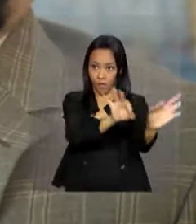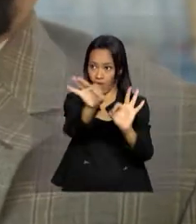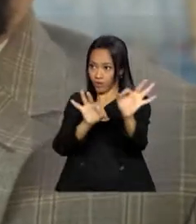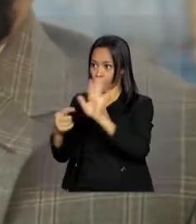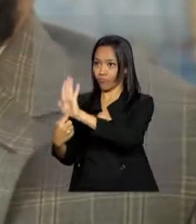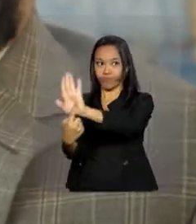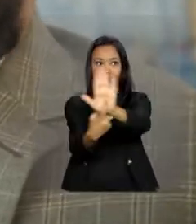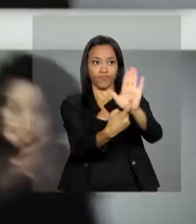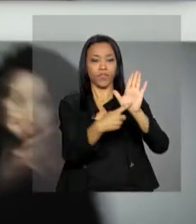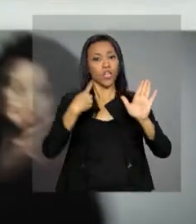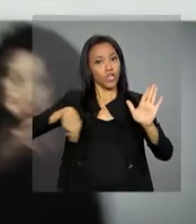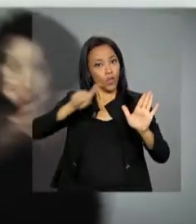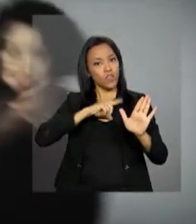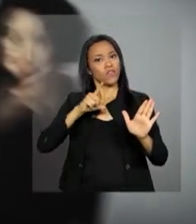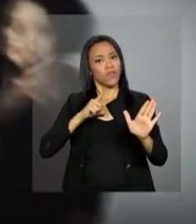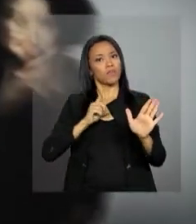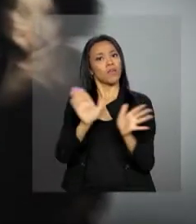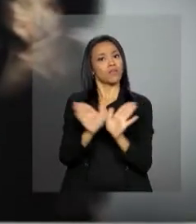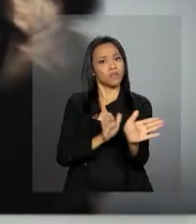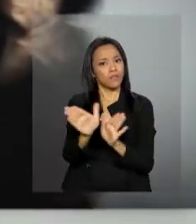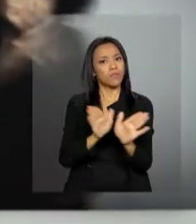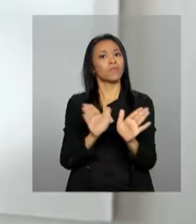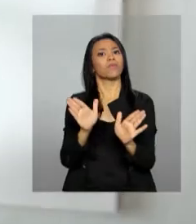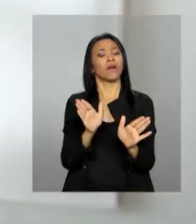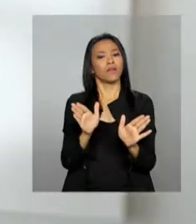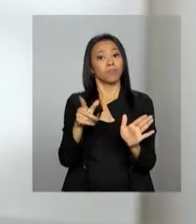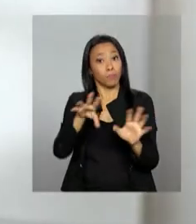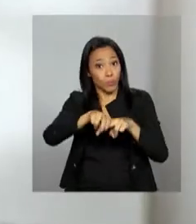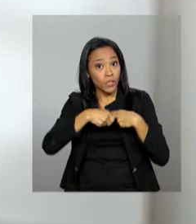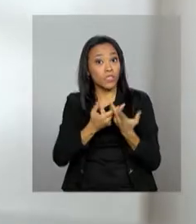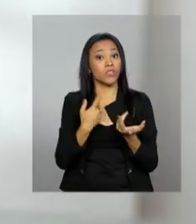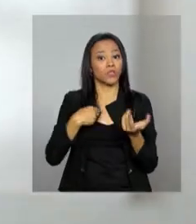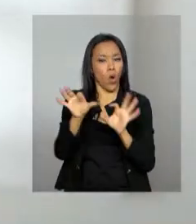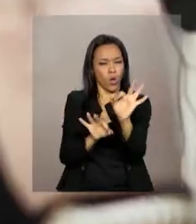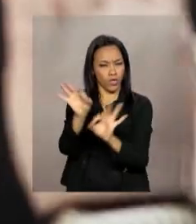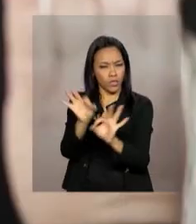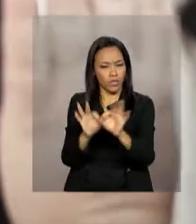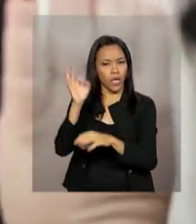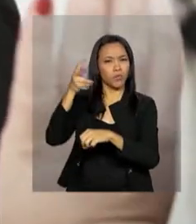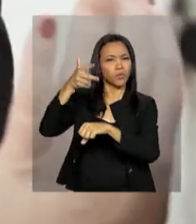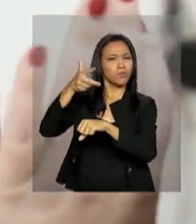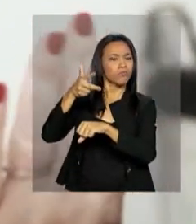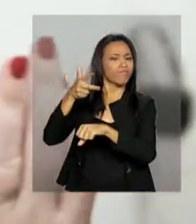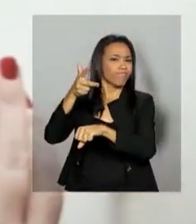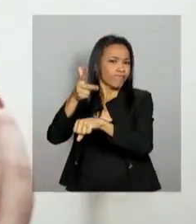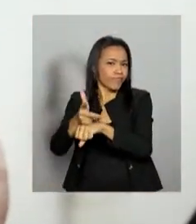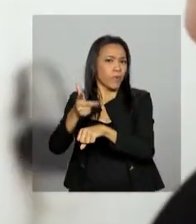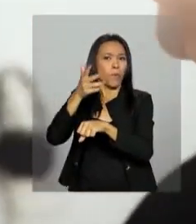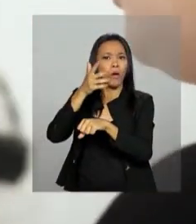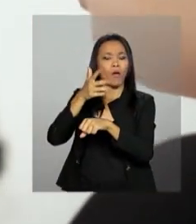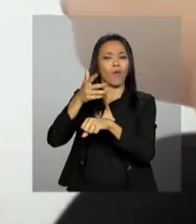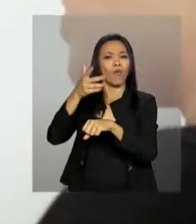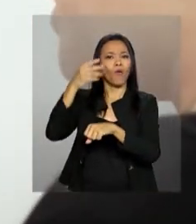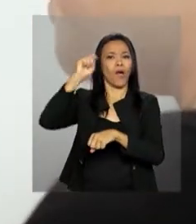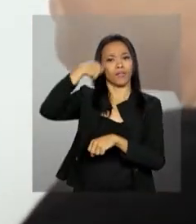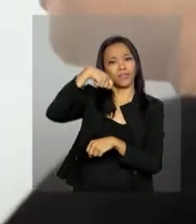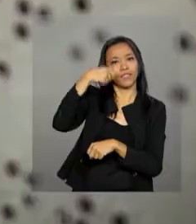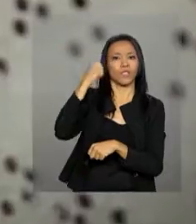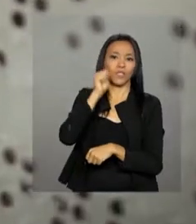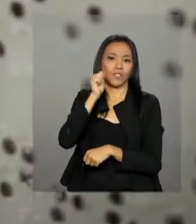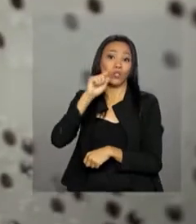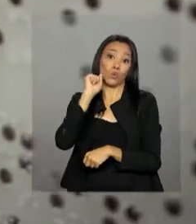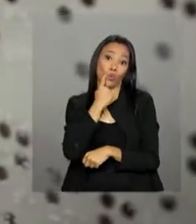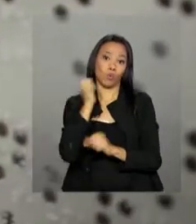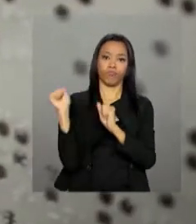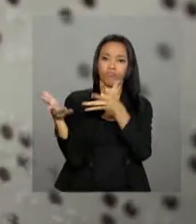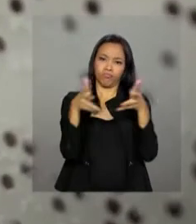fôssemos acessíveis. Então, nós produzimos um VT, por exemplo, com uma atriz surda, sinalizando em